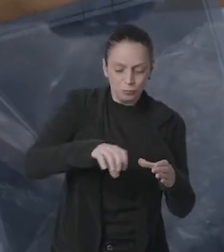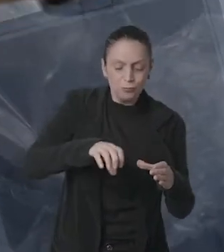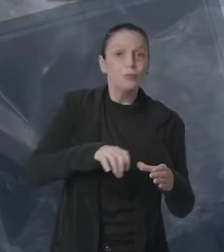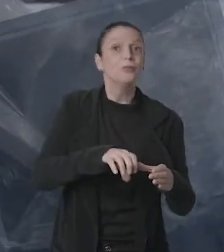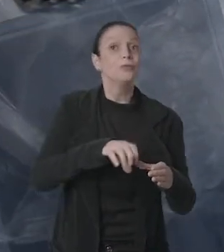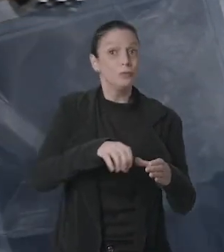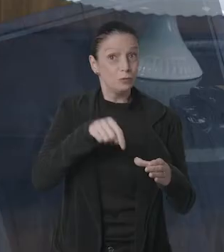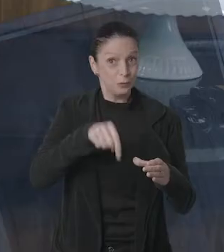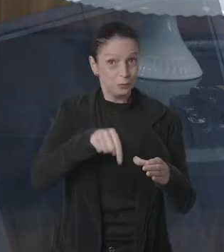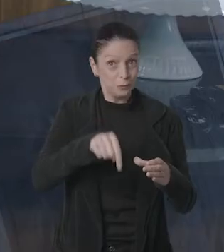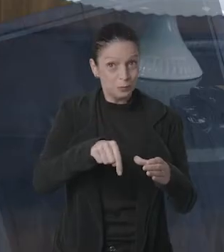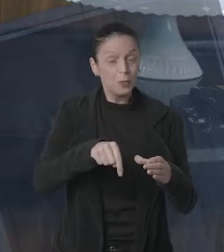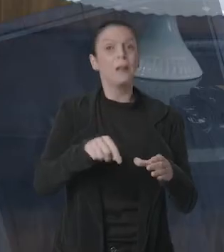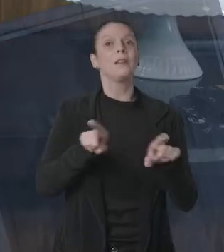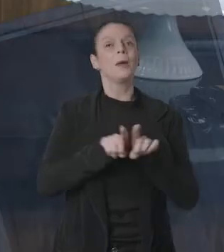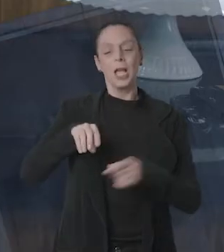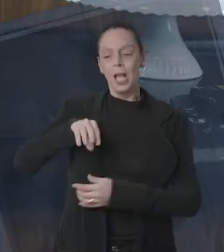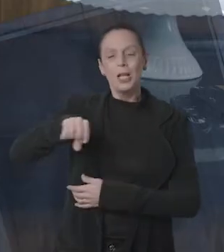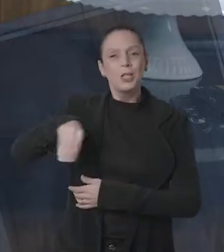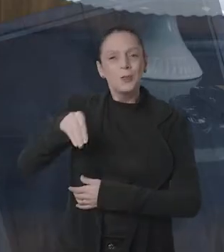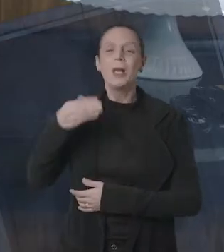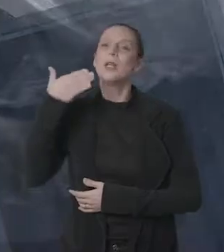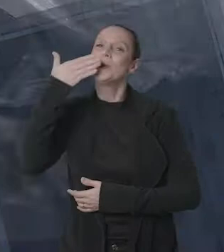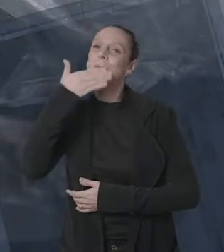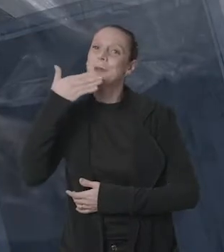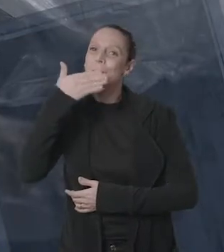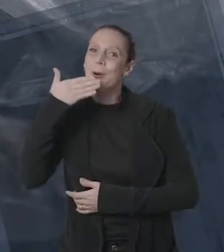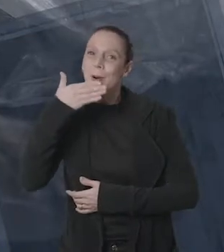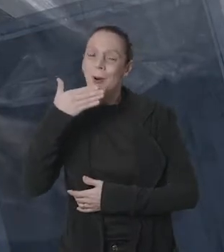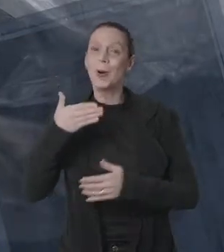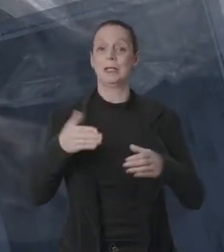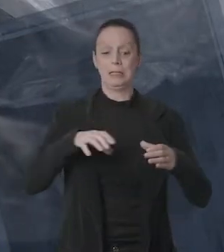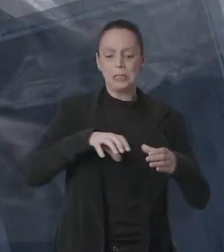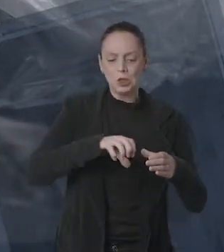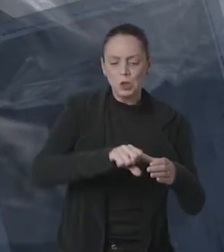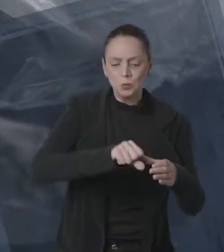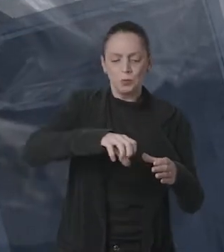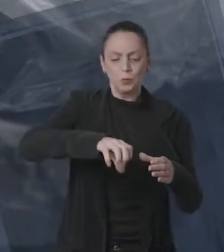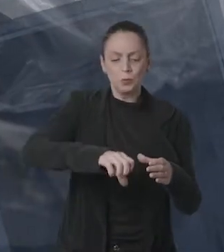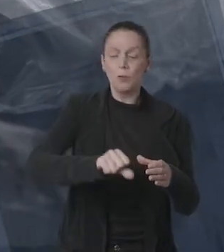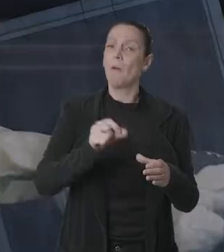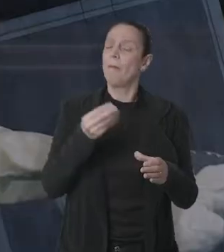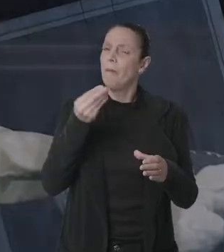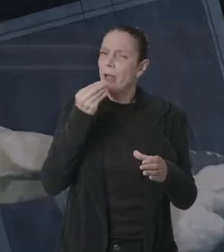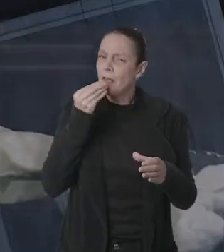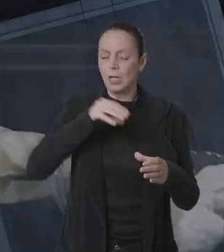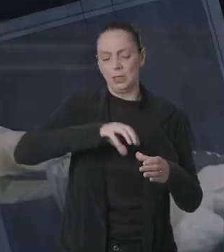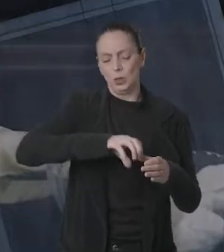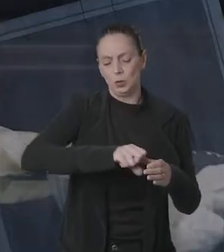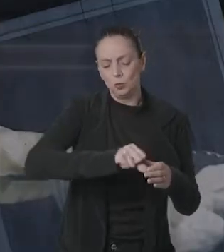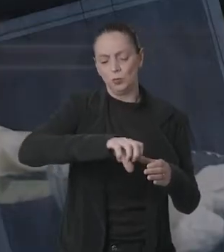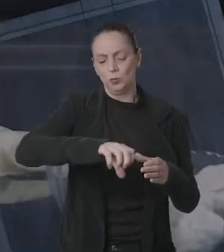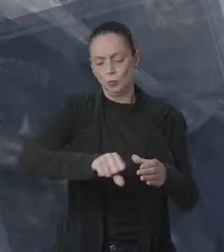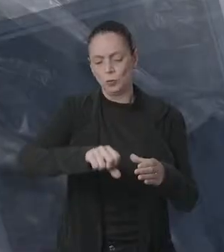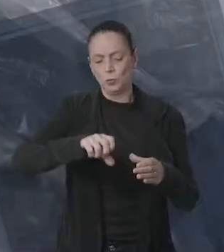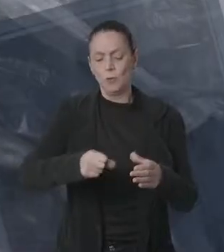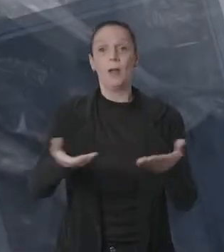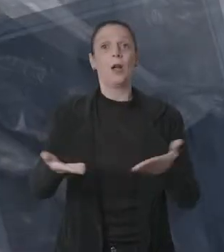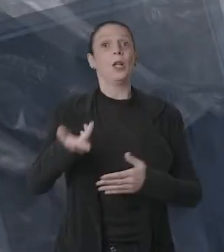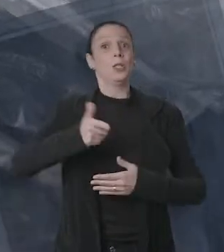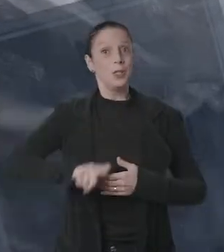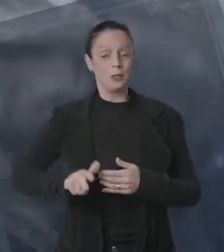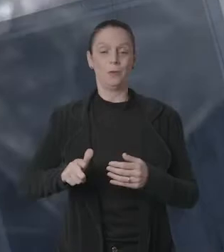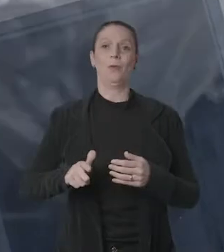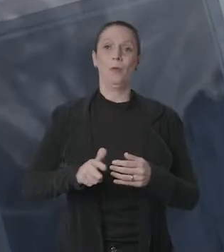centro, o suspiro levemente esmagadinho. Cobre com a